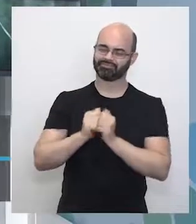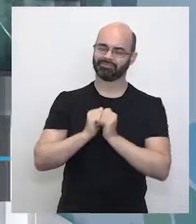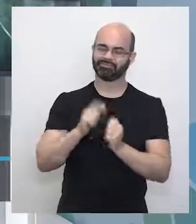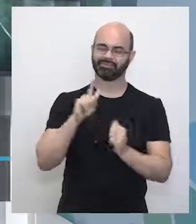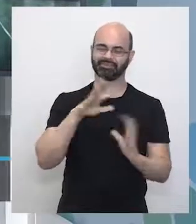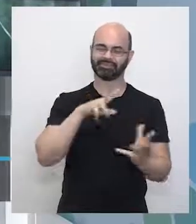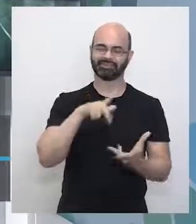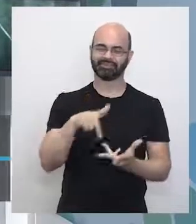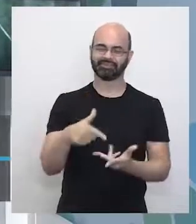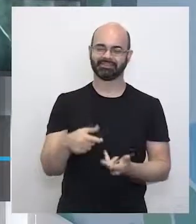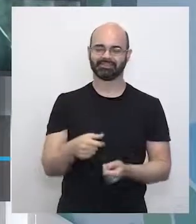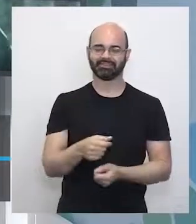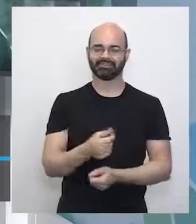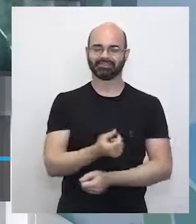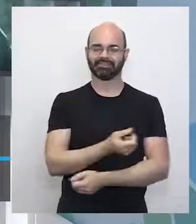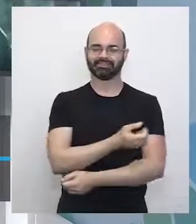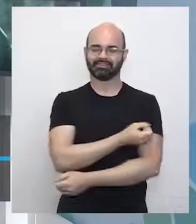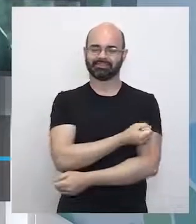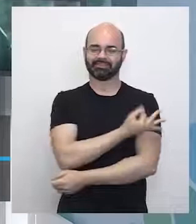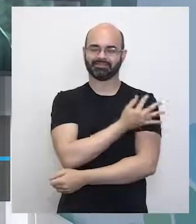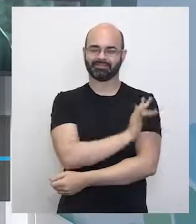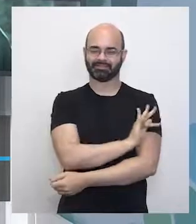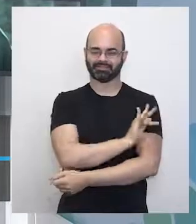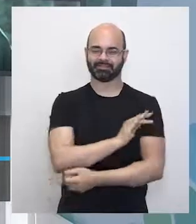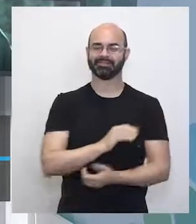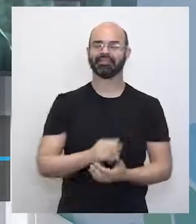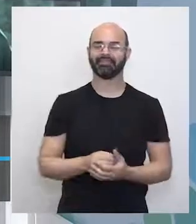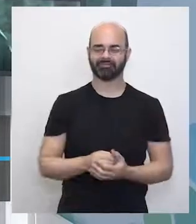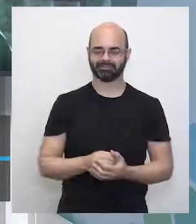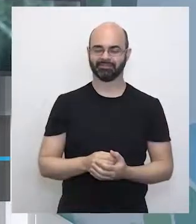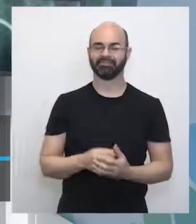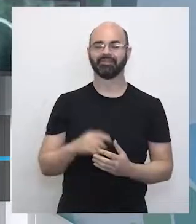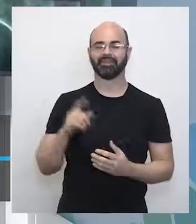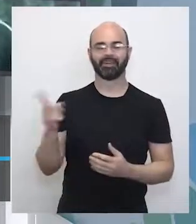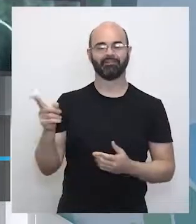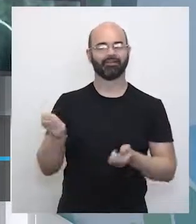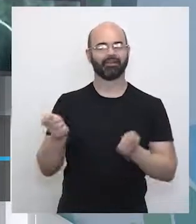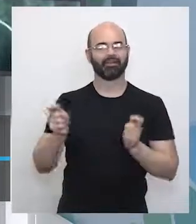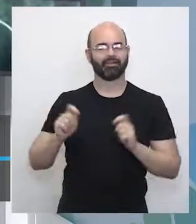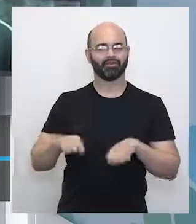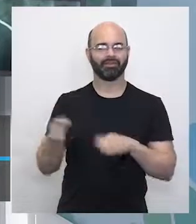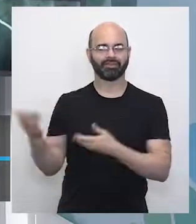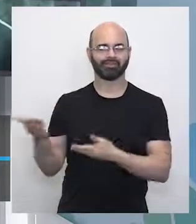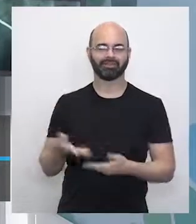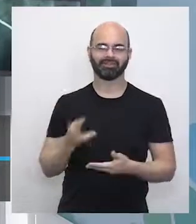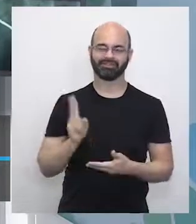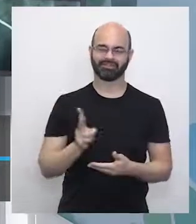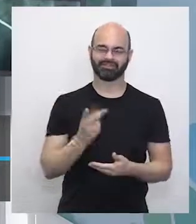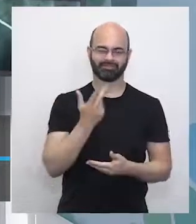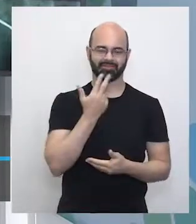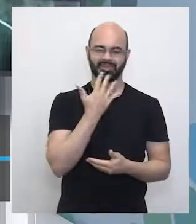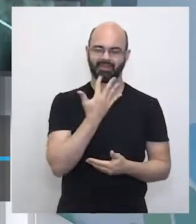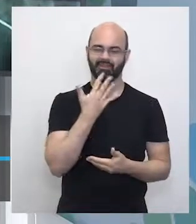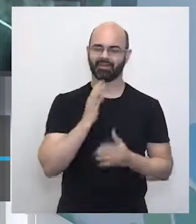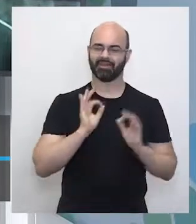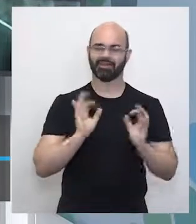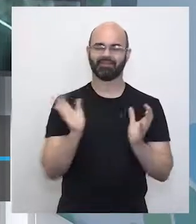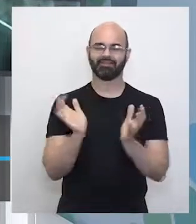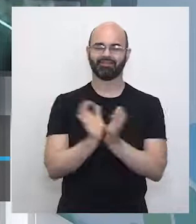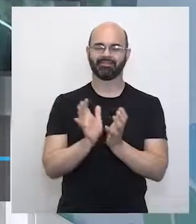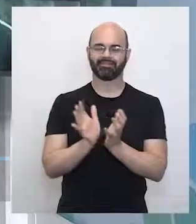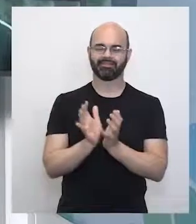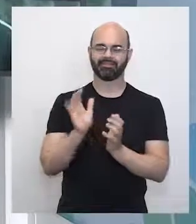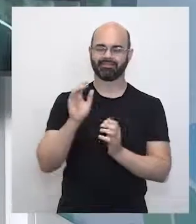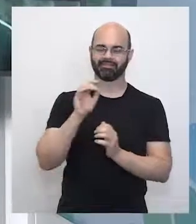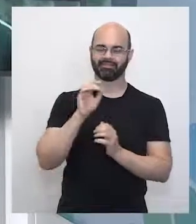geografia do ensino fundamental, né, sempre trazendo aí a sua competência, né, e vindo aí com uma cor maravilhosa de meio ambiente, que é a cor